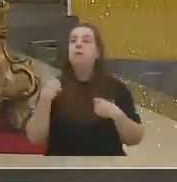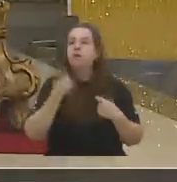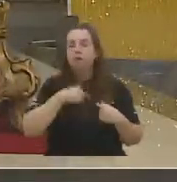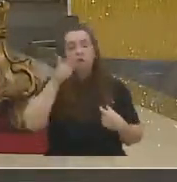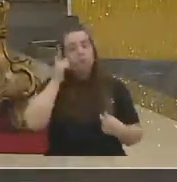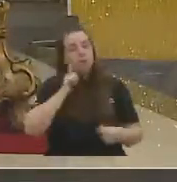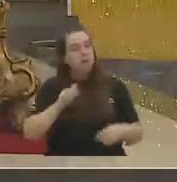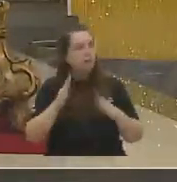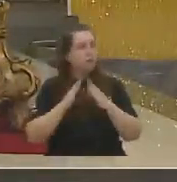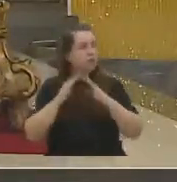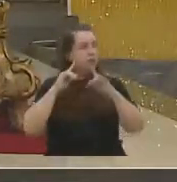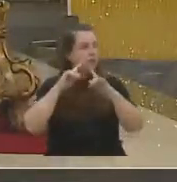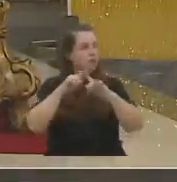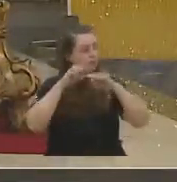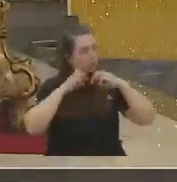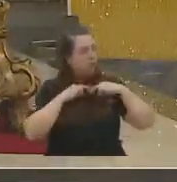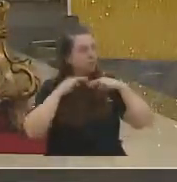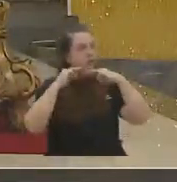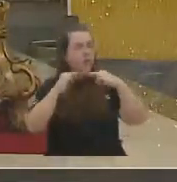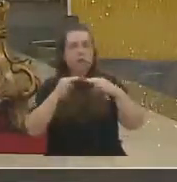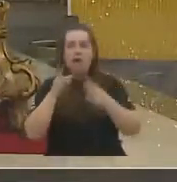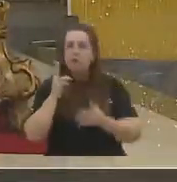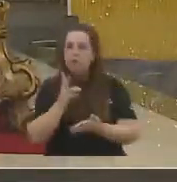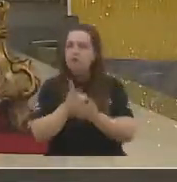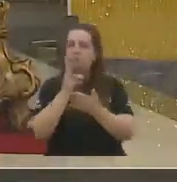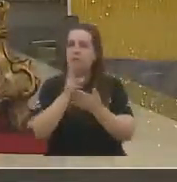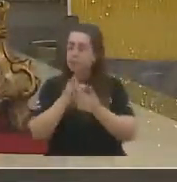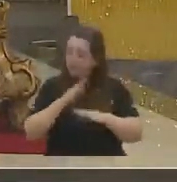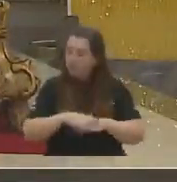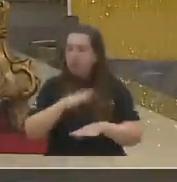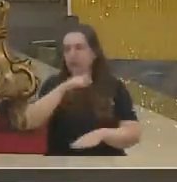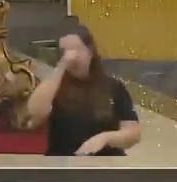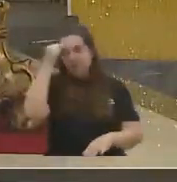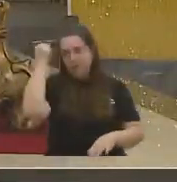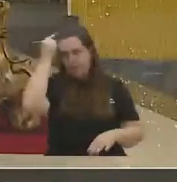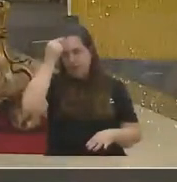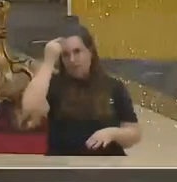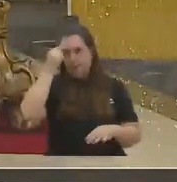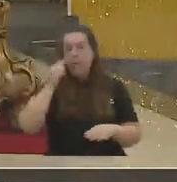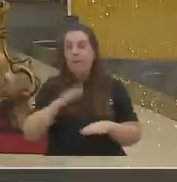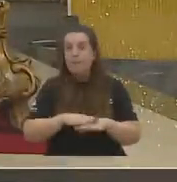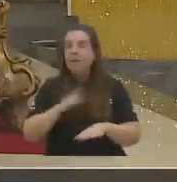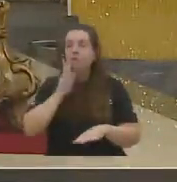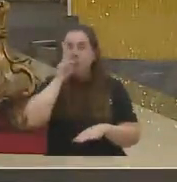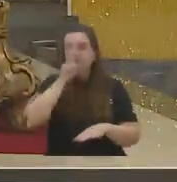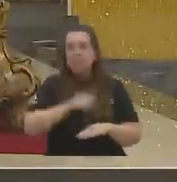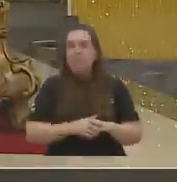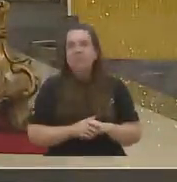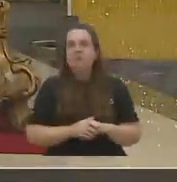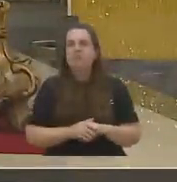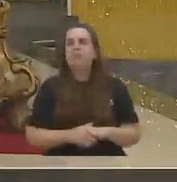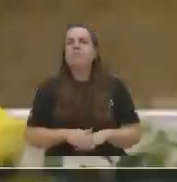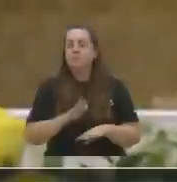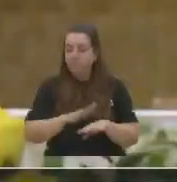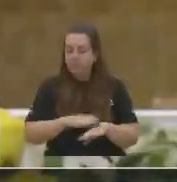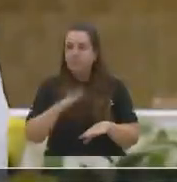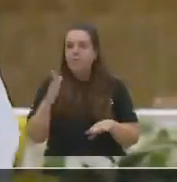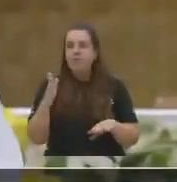igreja missionária cada vez mais santa, cada vez mais forte, cada vez